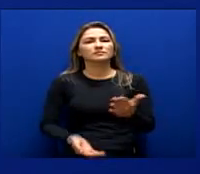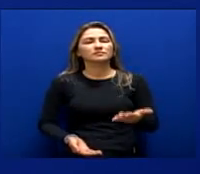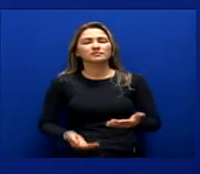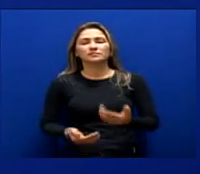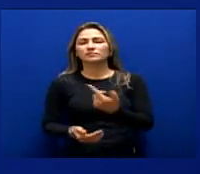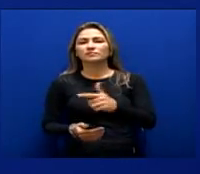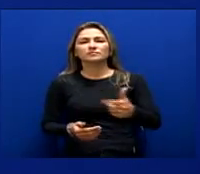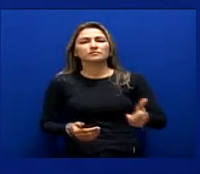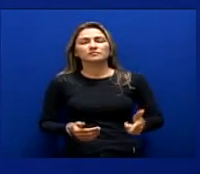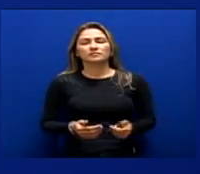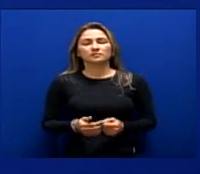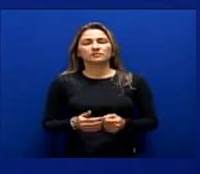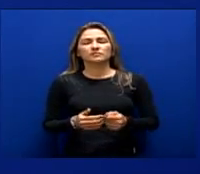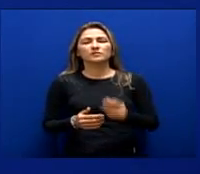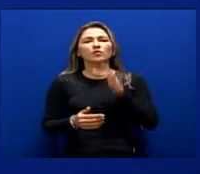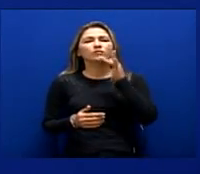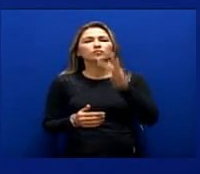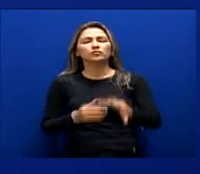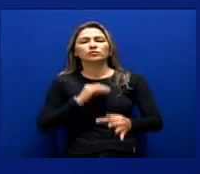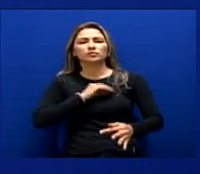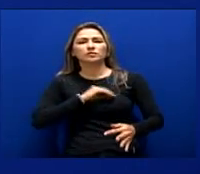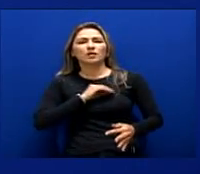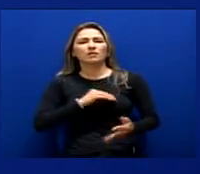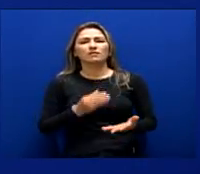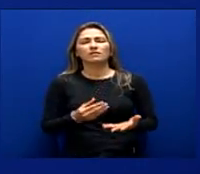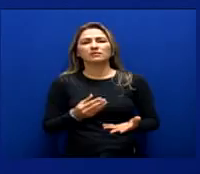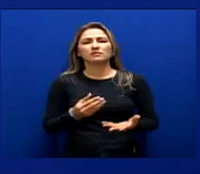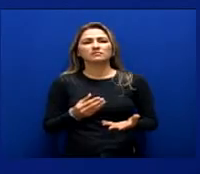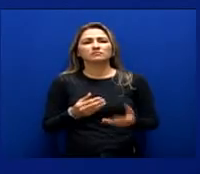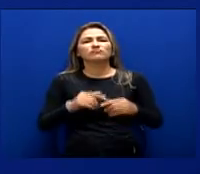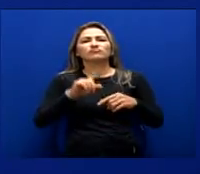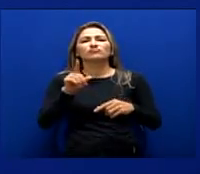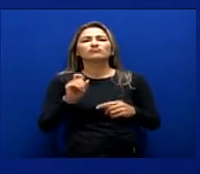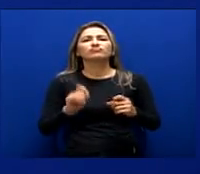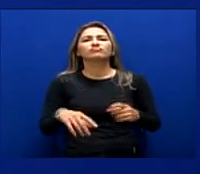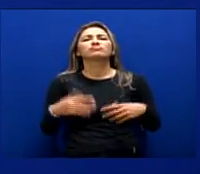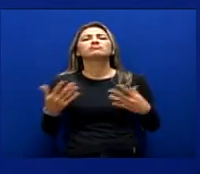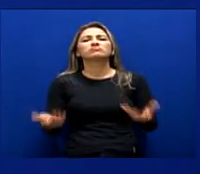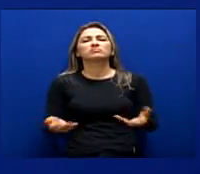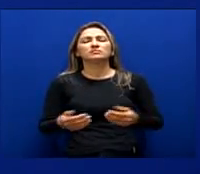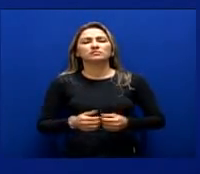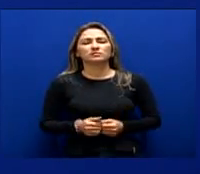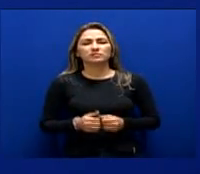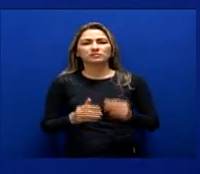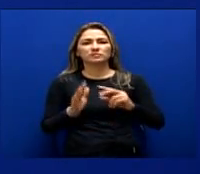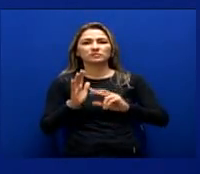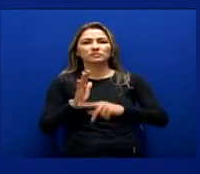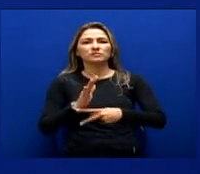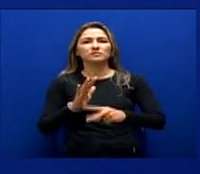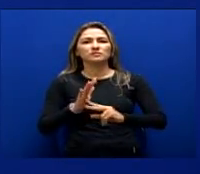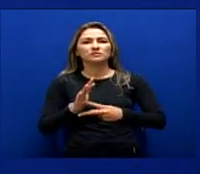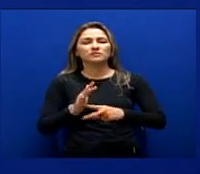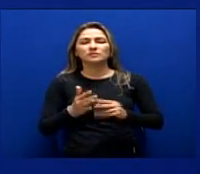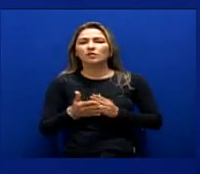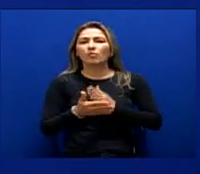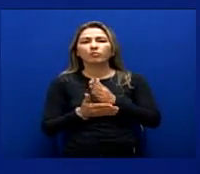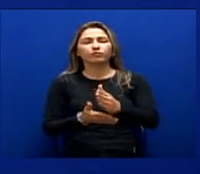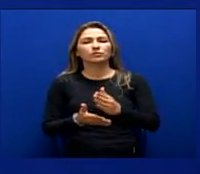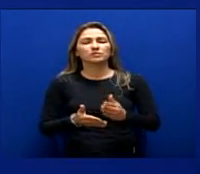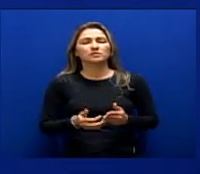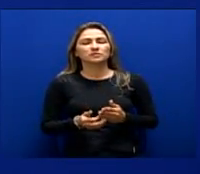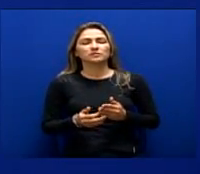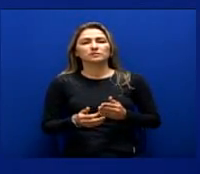do prazo para pagamento das suas verbas rescisórias o sindicato o timão ainda é sua com uma ação coletiva uma